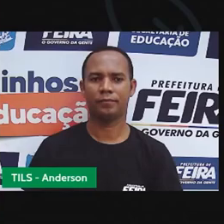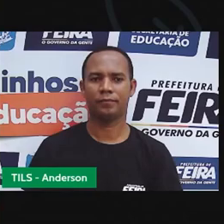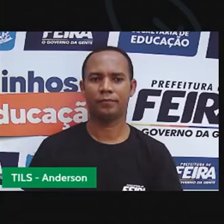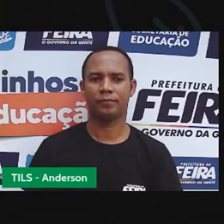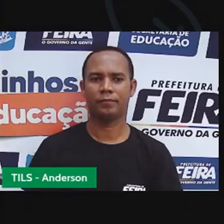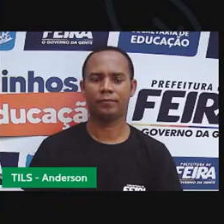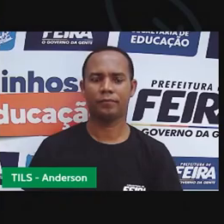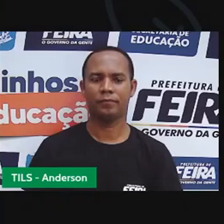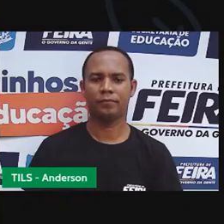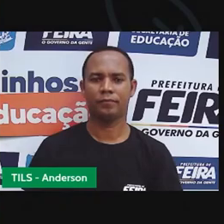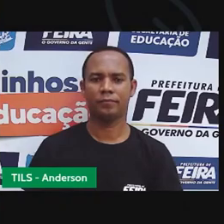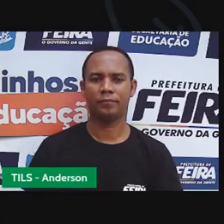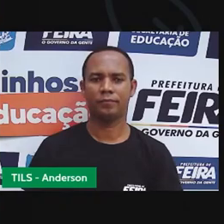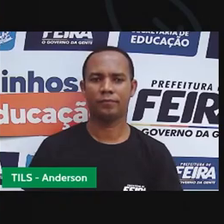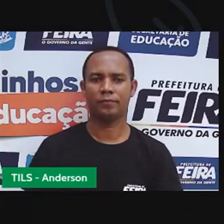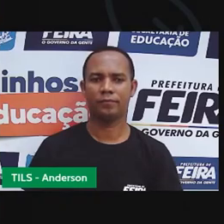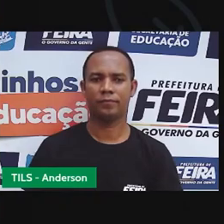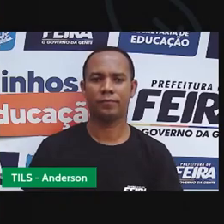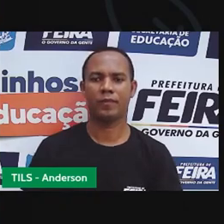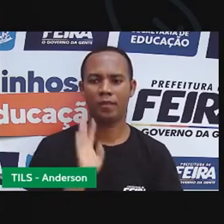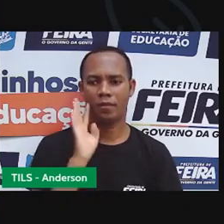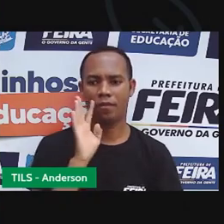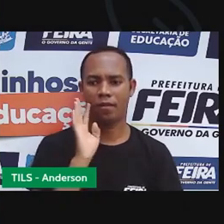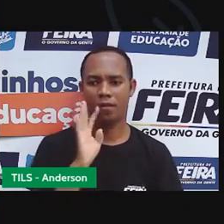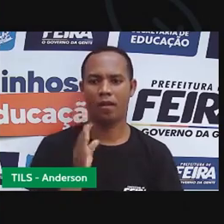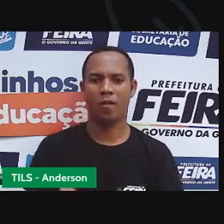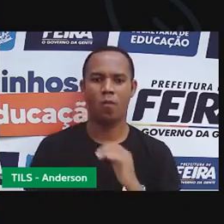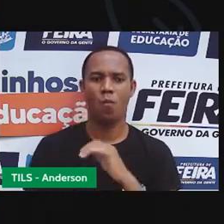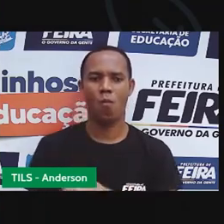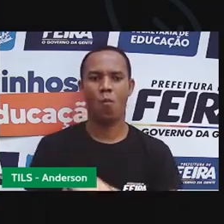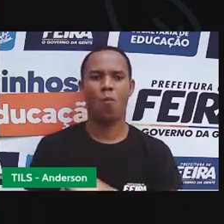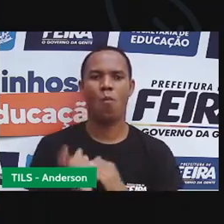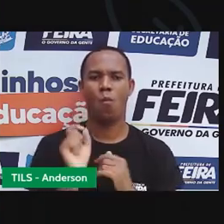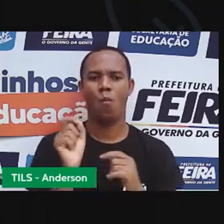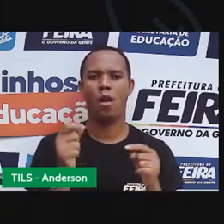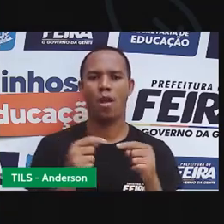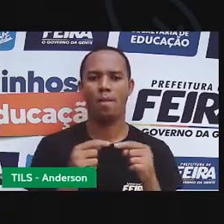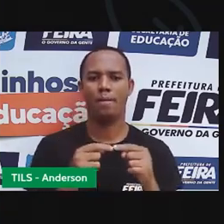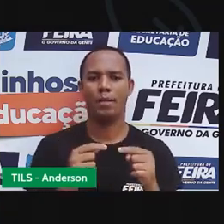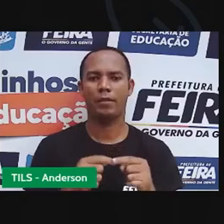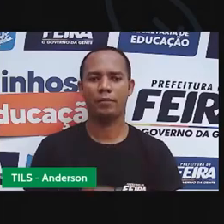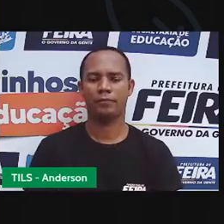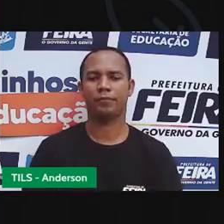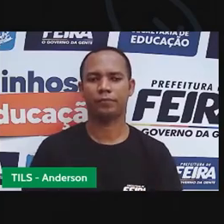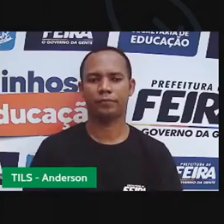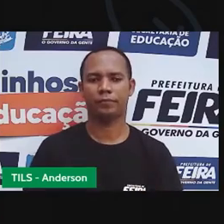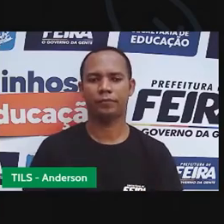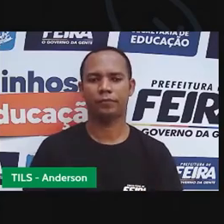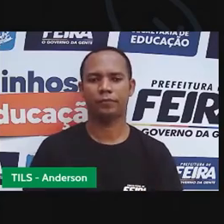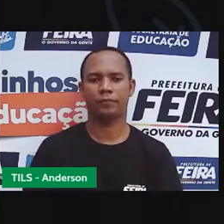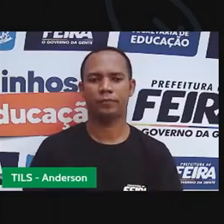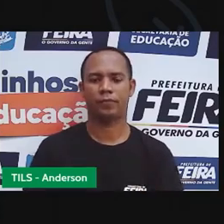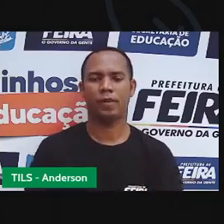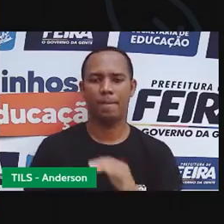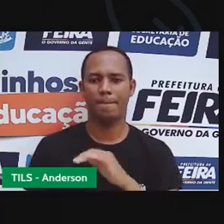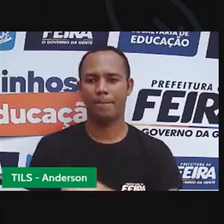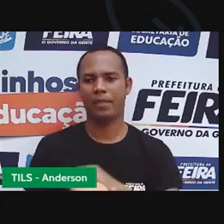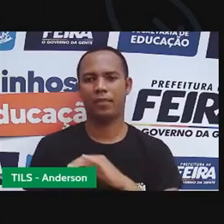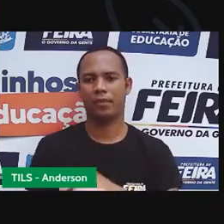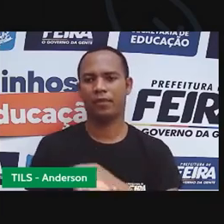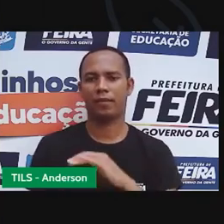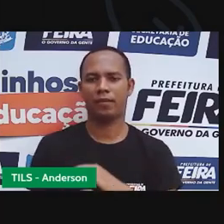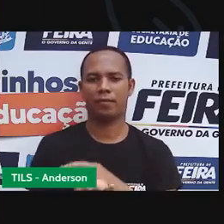Já sabe o que é? Muito bem, essa aqui é uma atividade